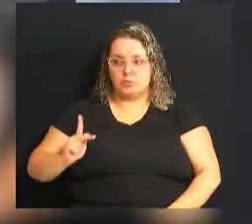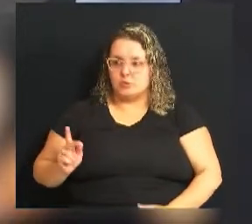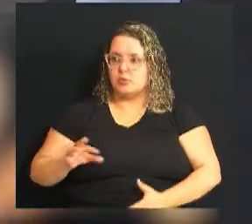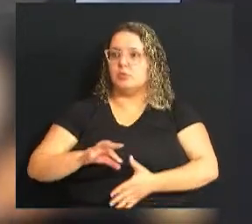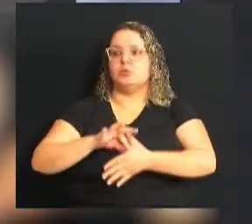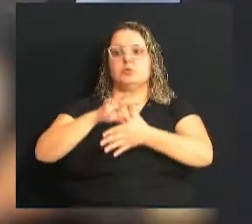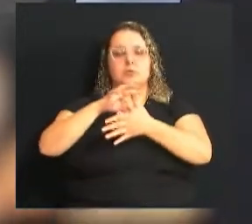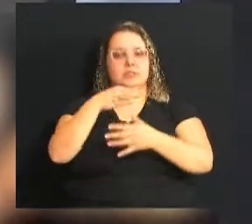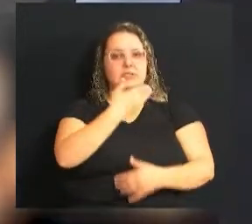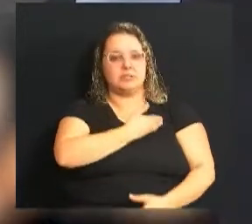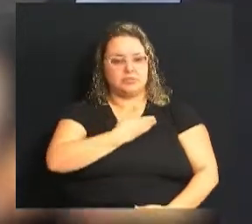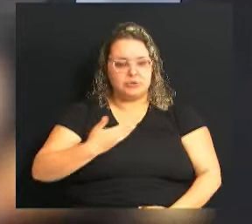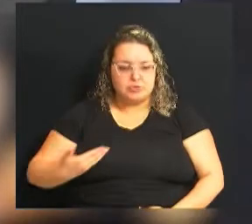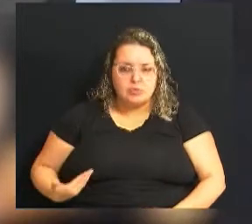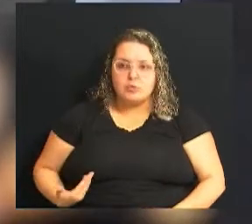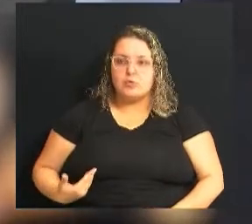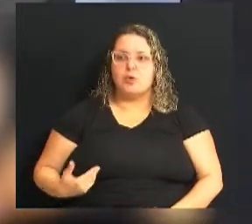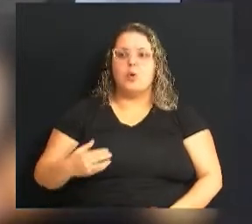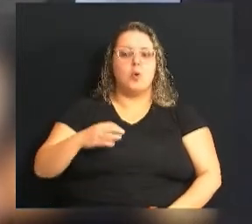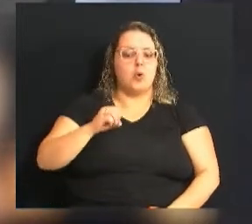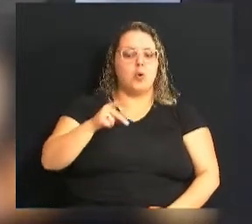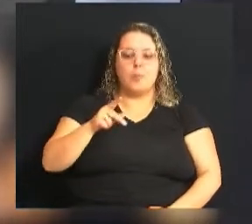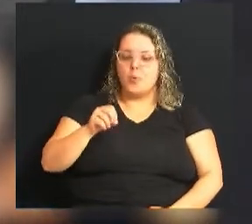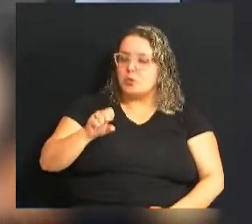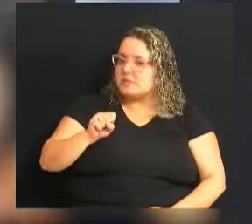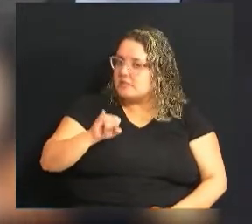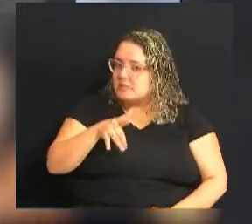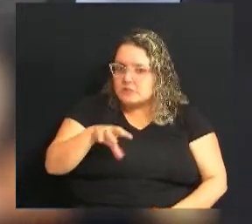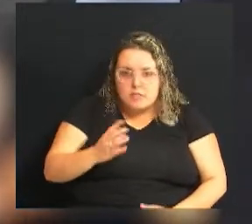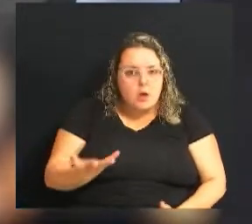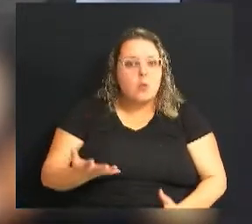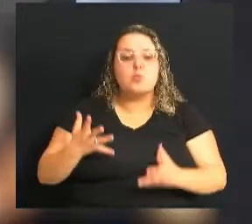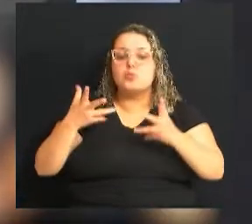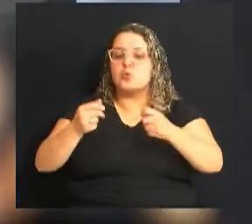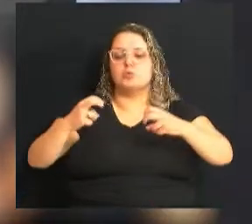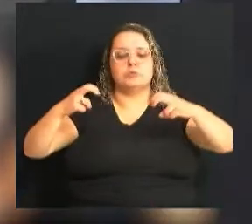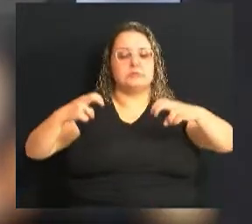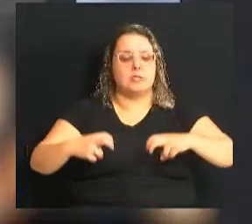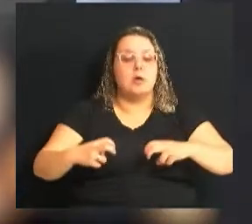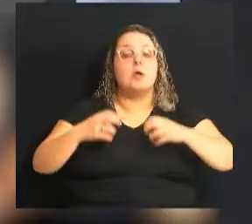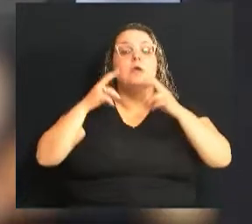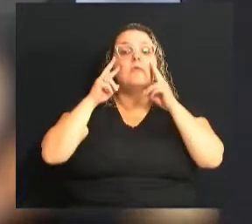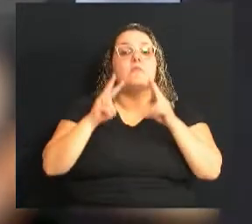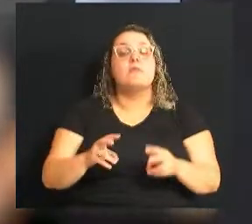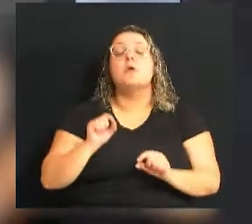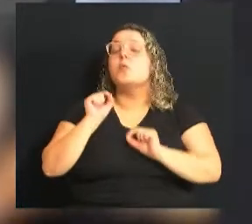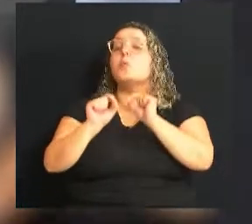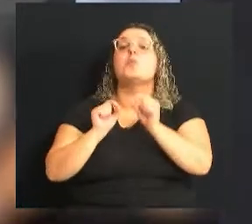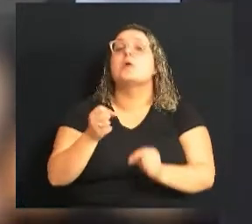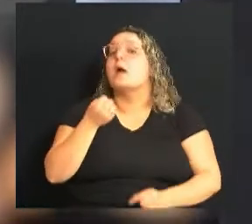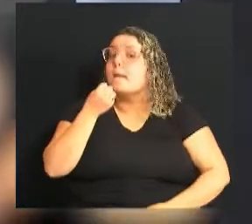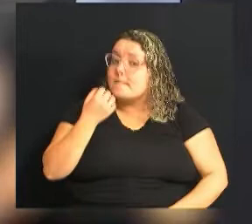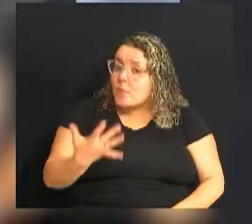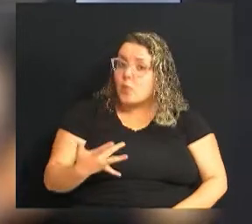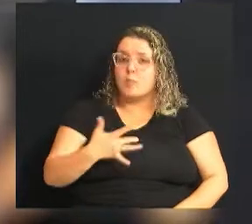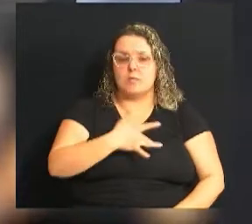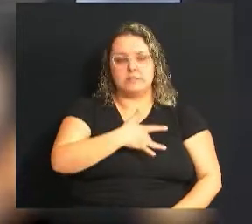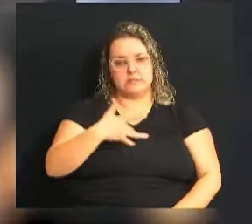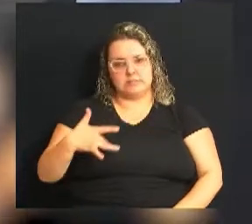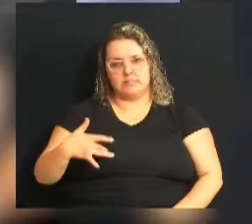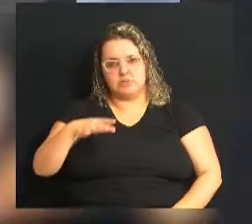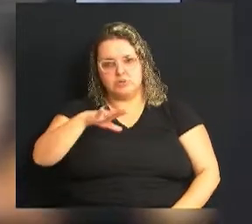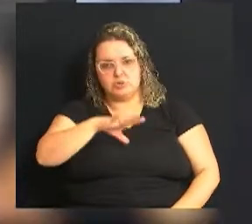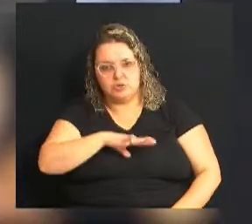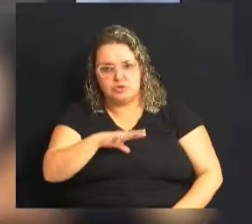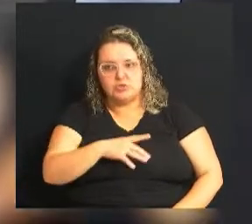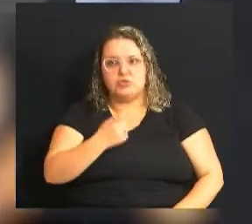que a oposição, todos nós sentemos e vamos olhar aquilo que é bom para Campinas e aquilo que é bom para